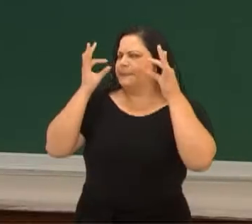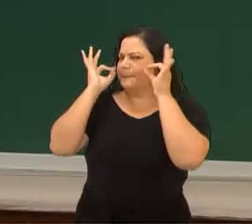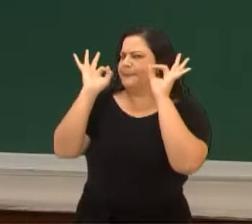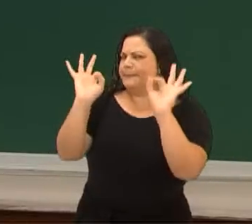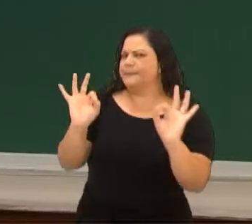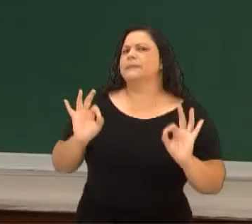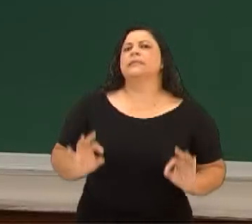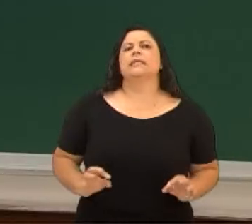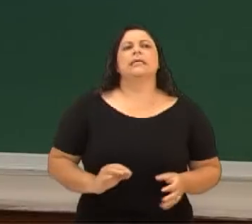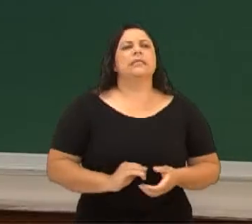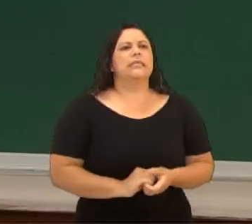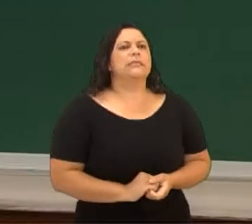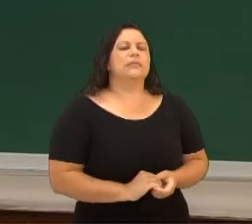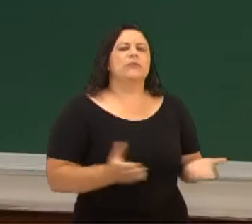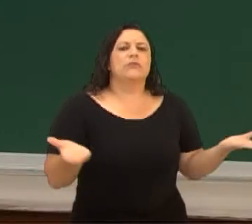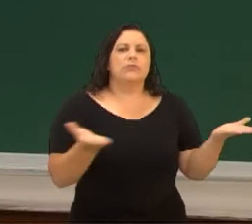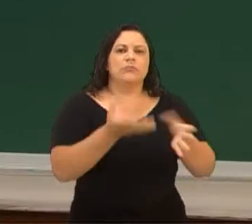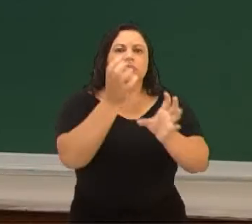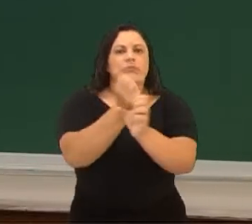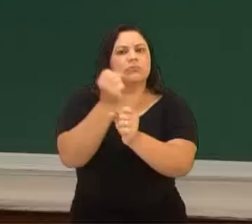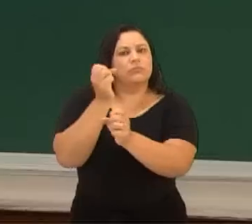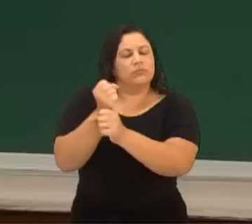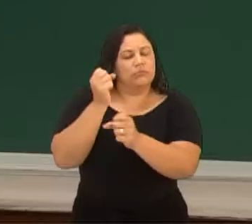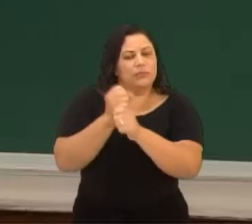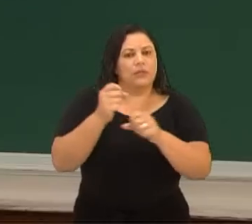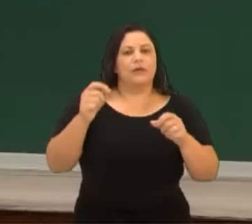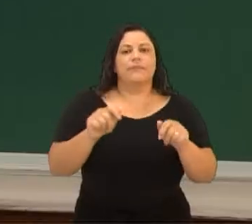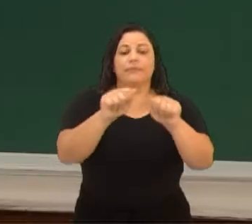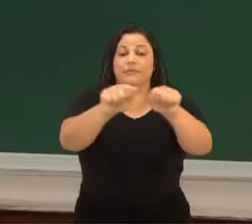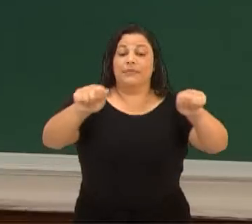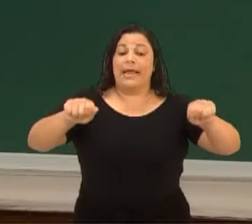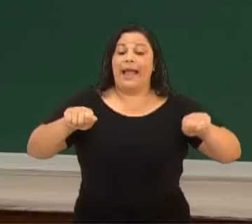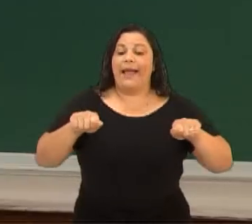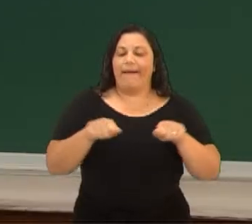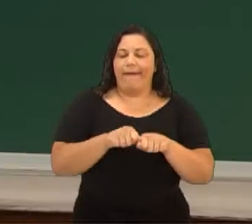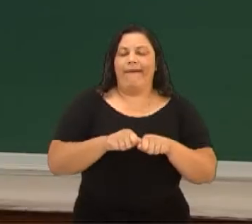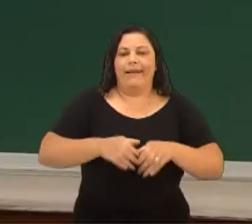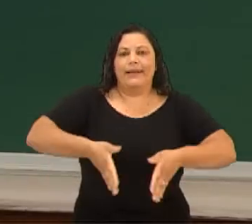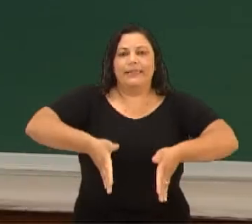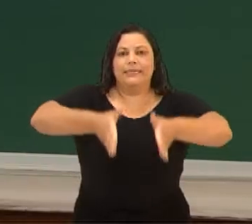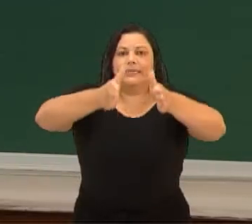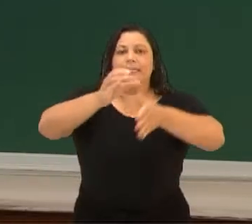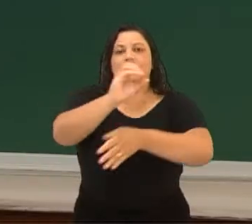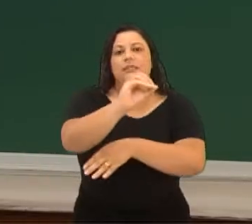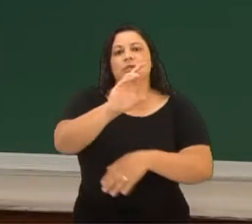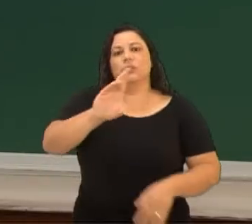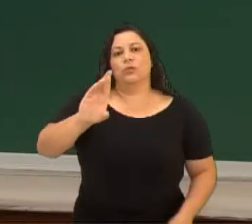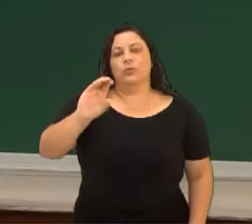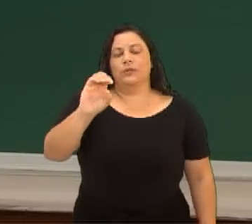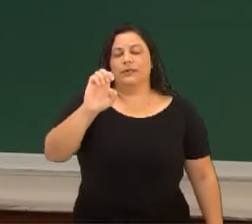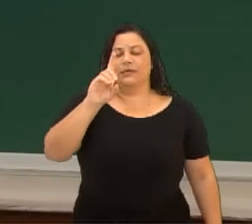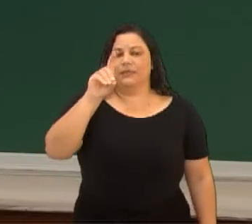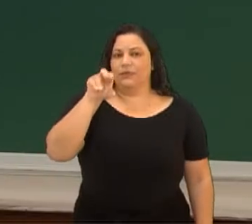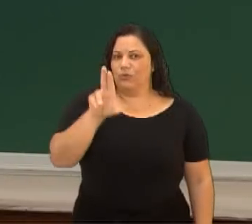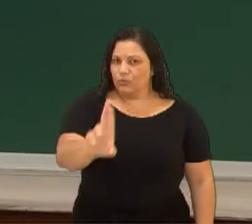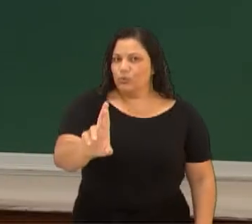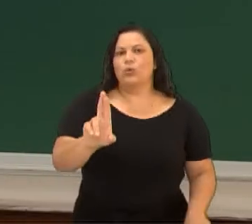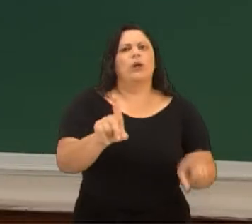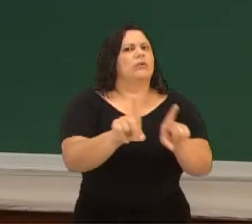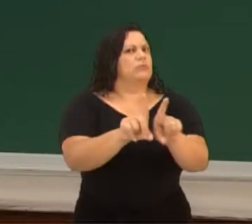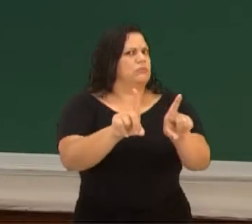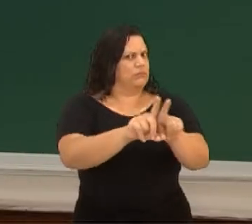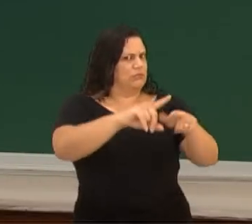ali, ó. Agora, nós vamos calcular a área do corredor. Prestem atenção que o corredor também é um